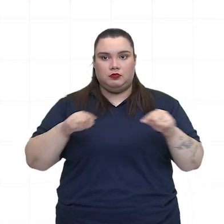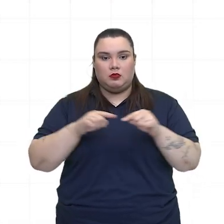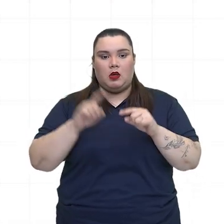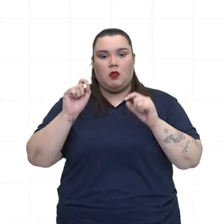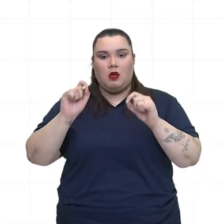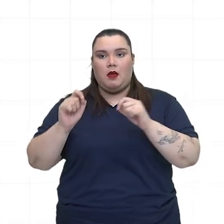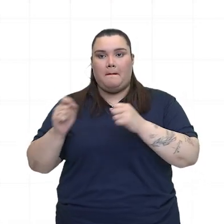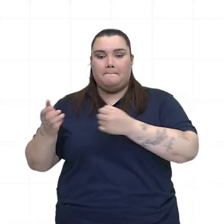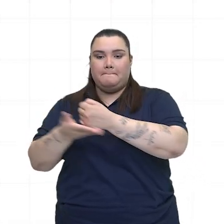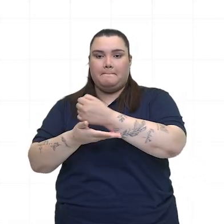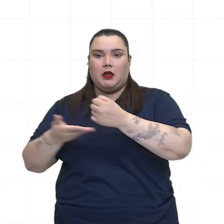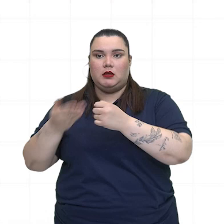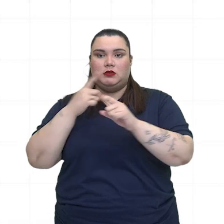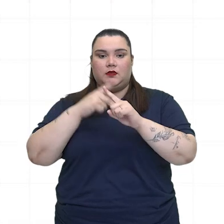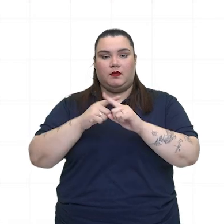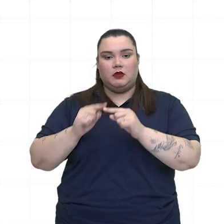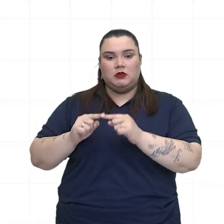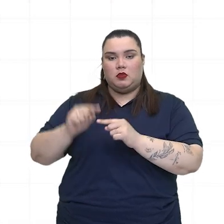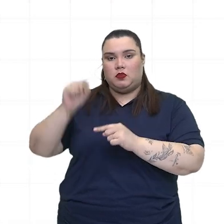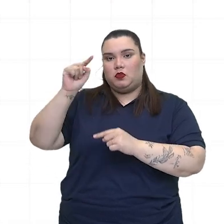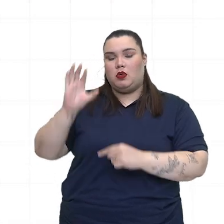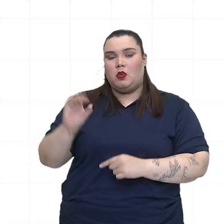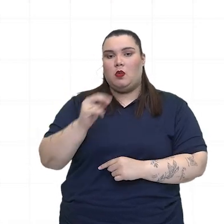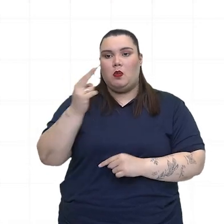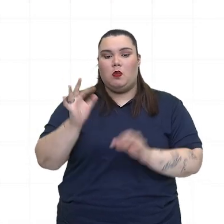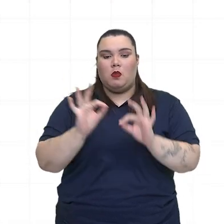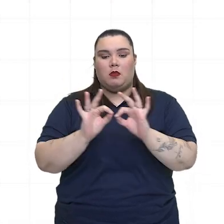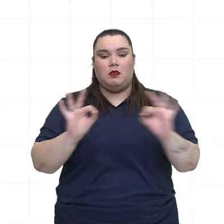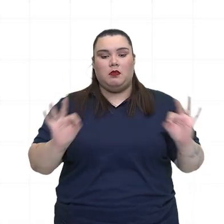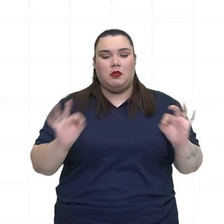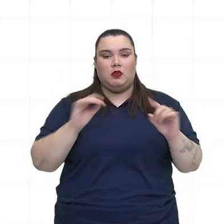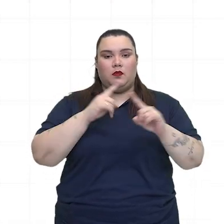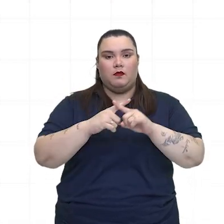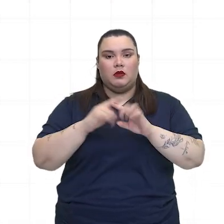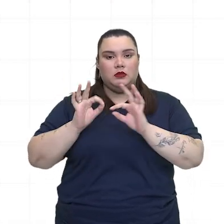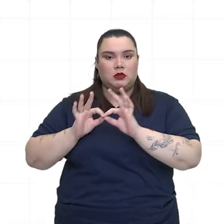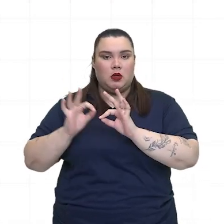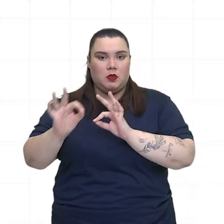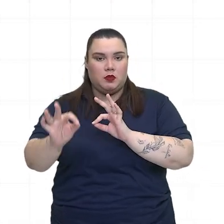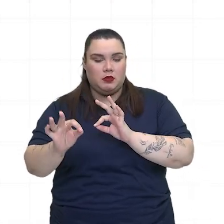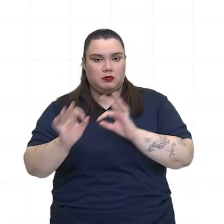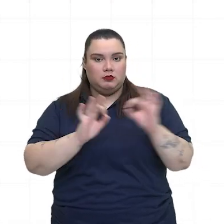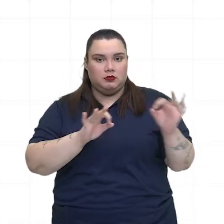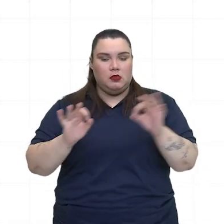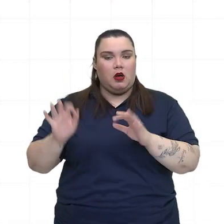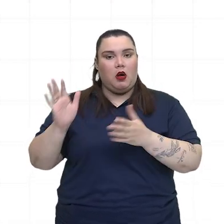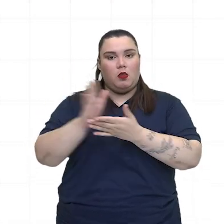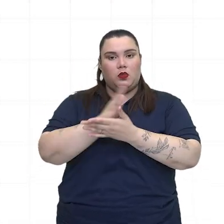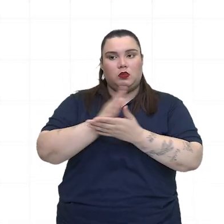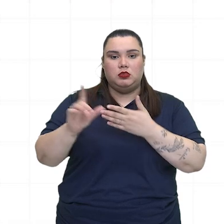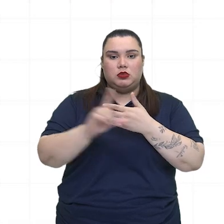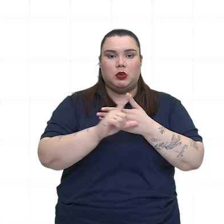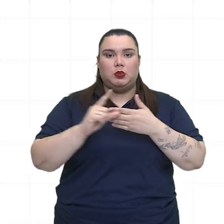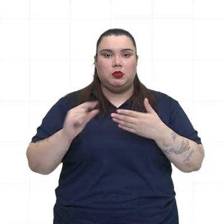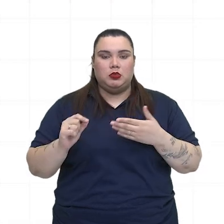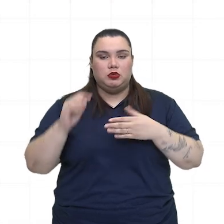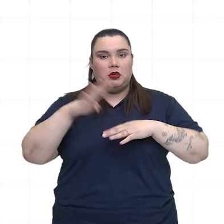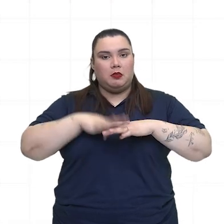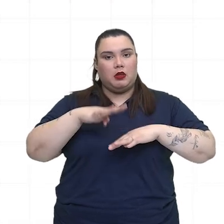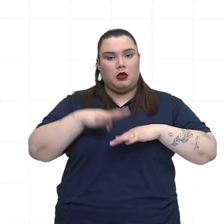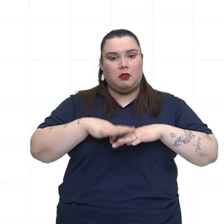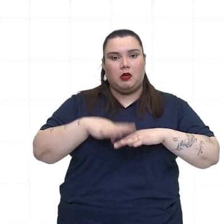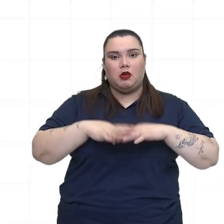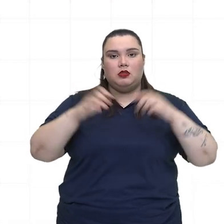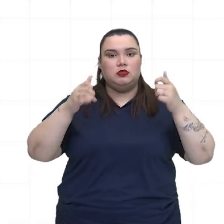vezes altura ou comprimento vezes largura, certo? Alguns autores, né, consideram, né,